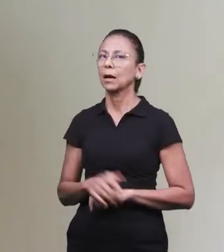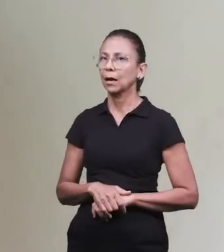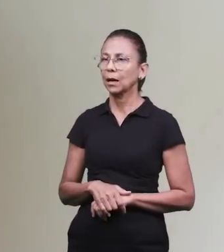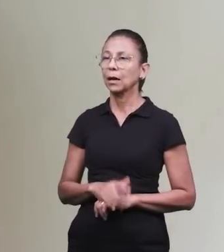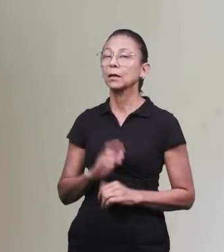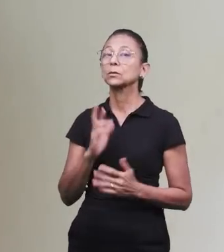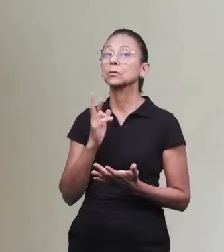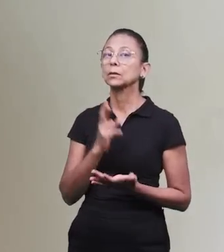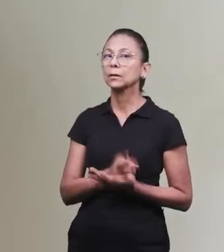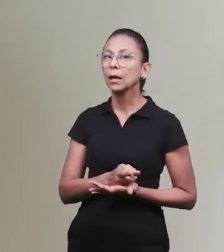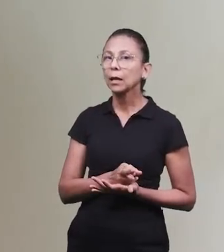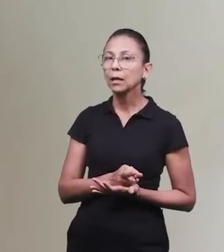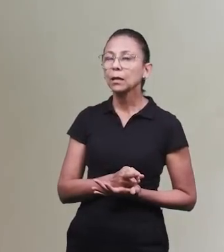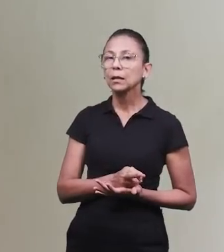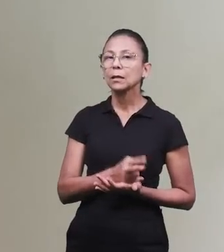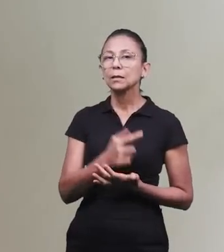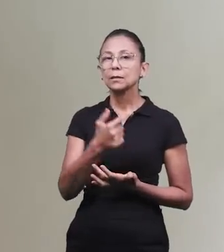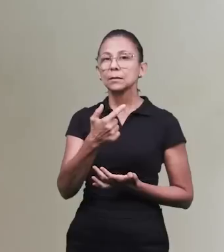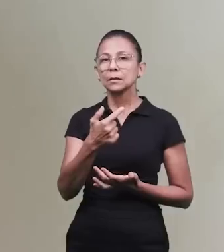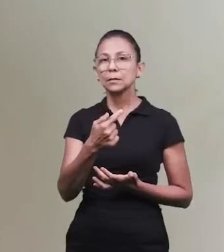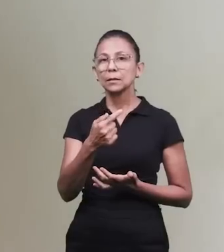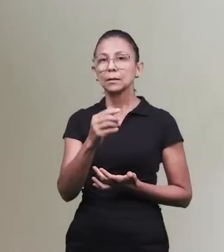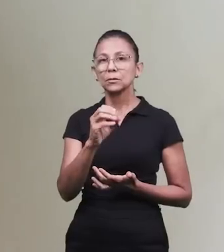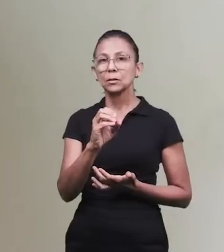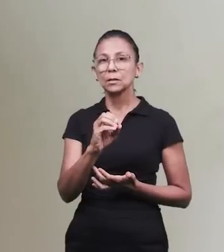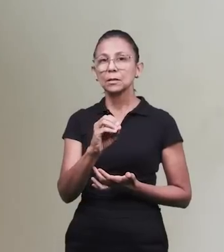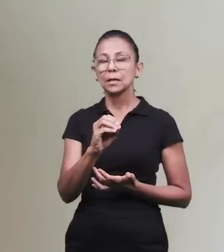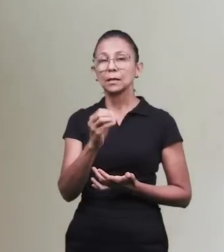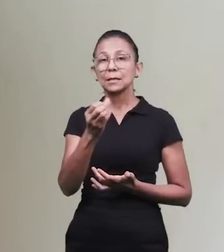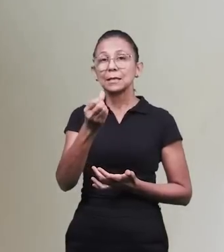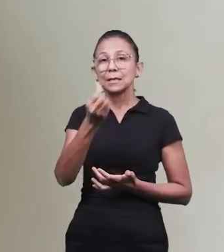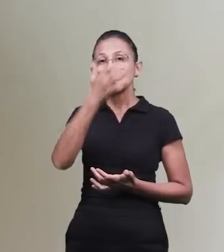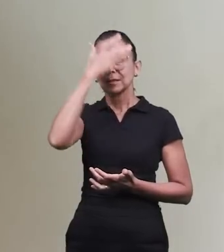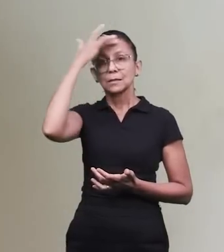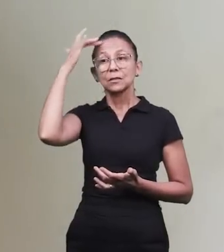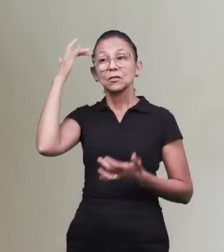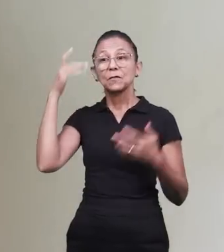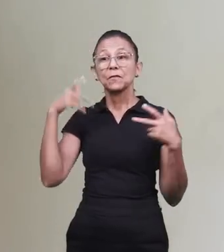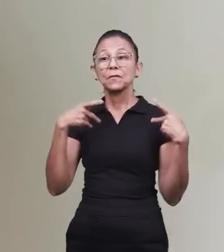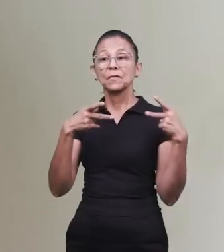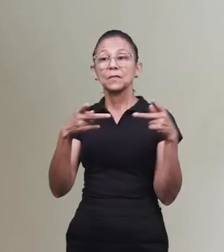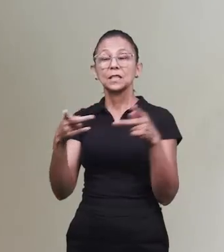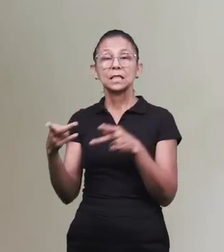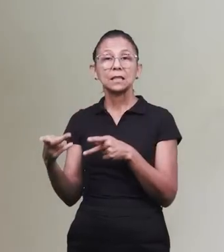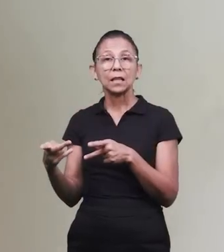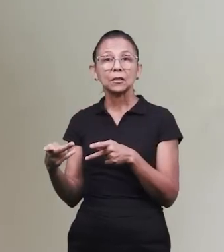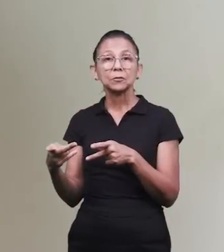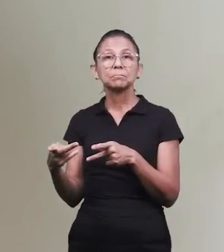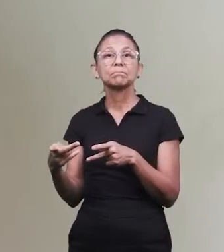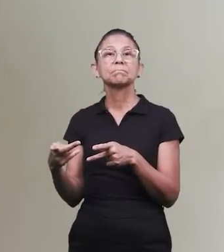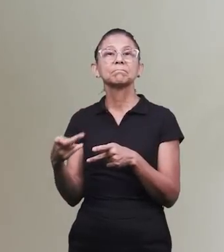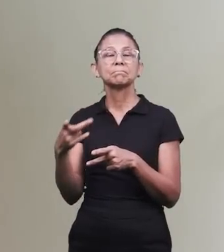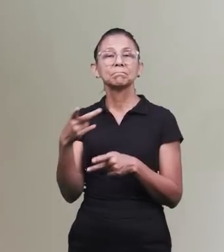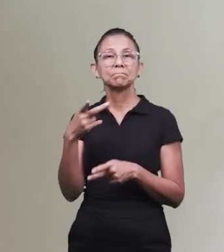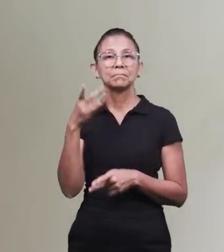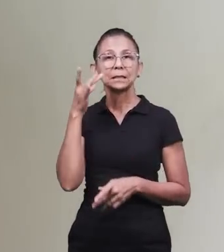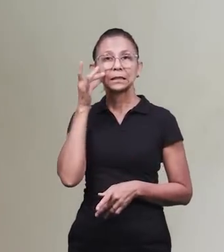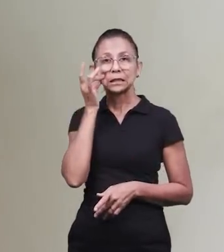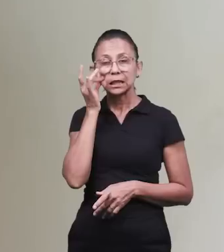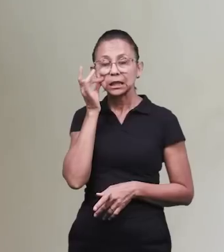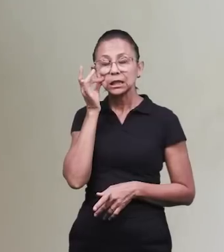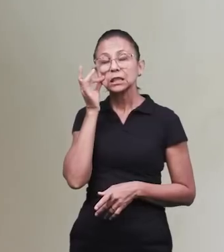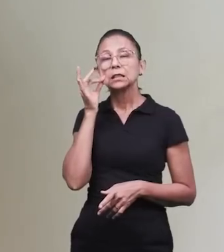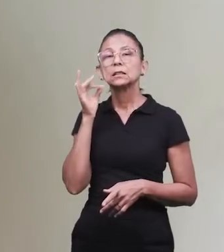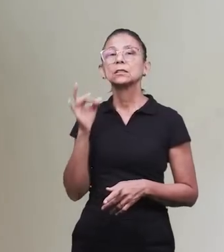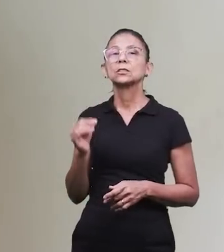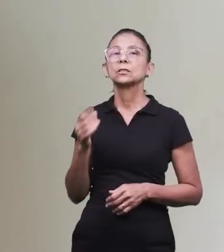frutos colhemos? Colhemos 706 visitantes que estiveram ali presentes, glorificaram, ouviram a palavra do Senhor